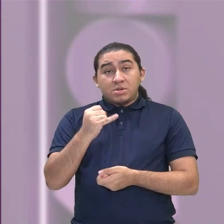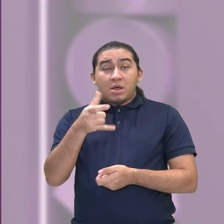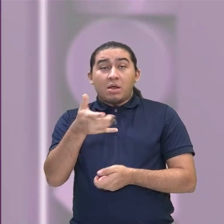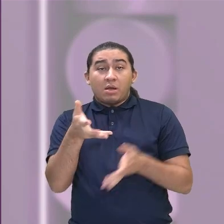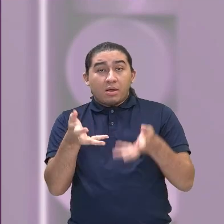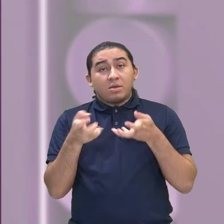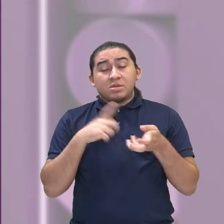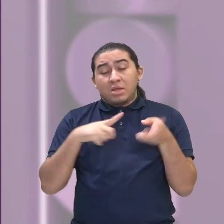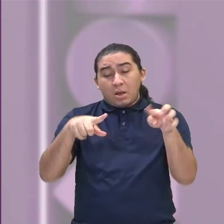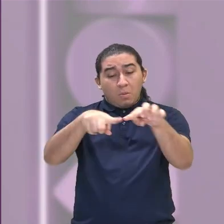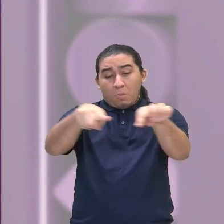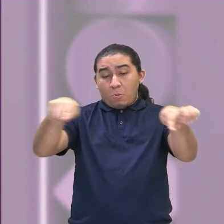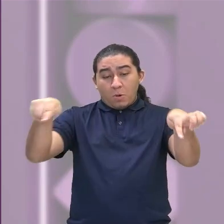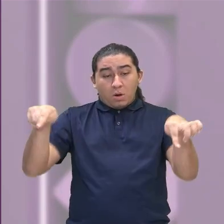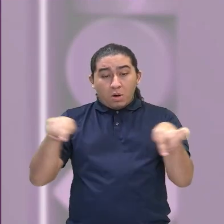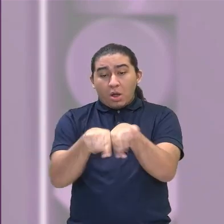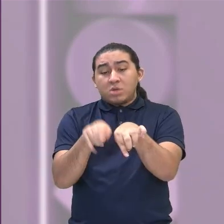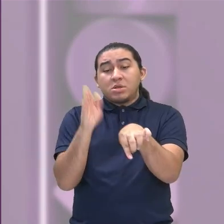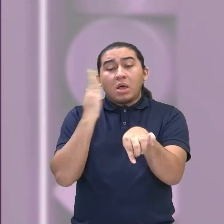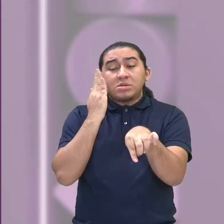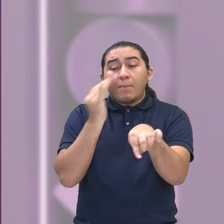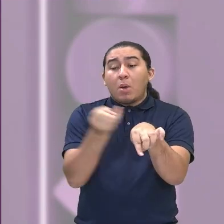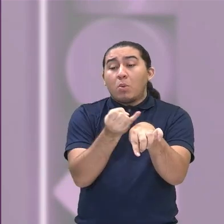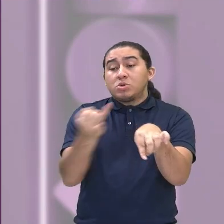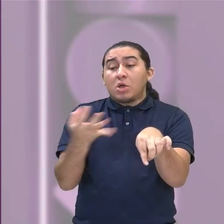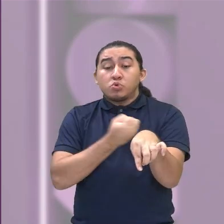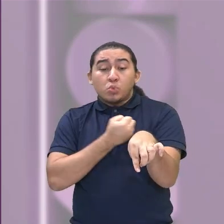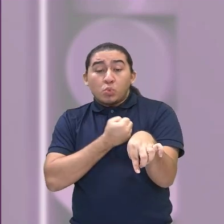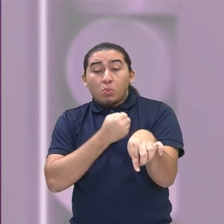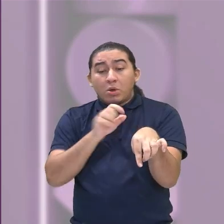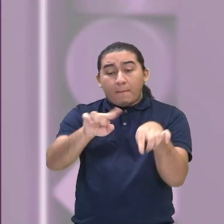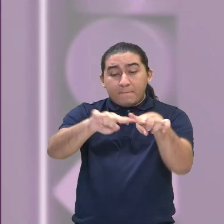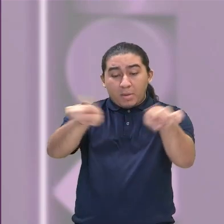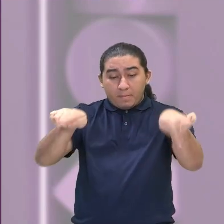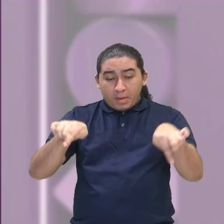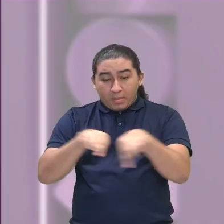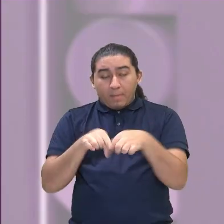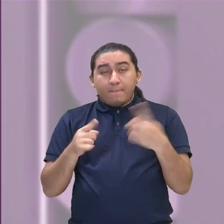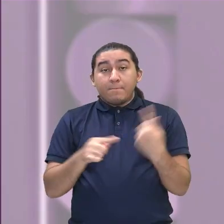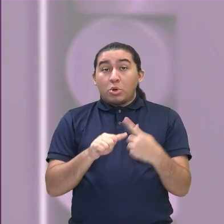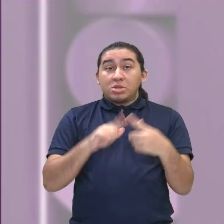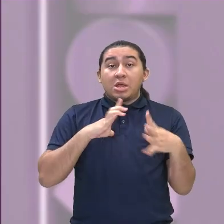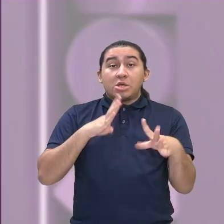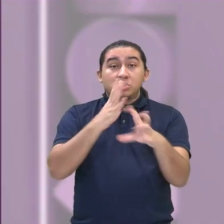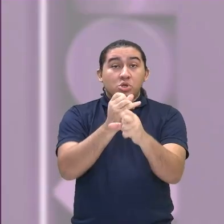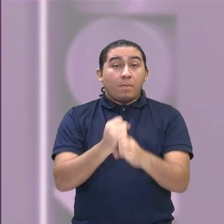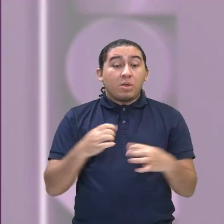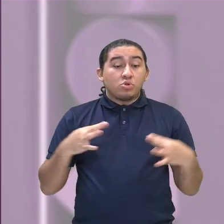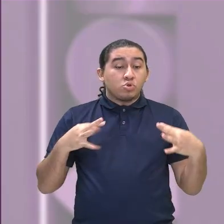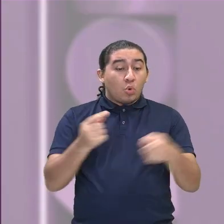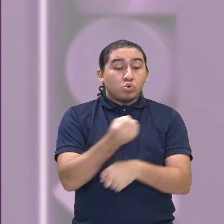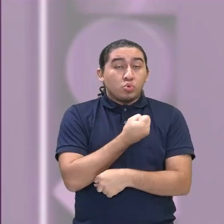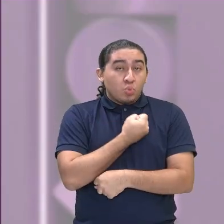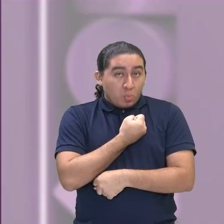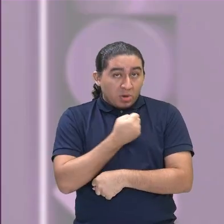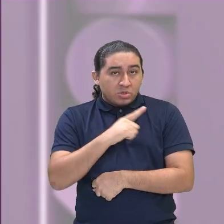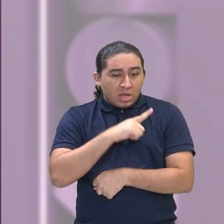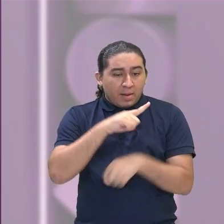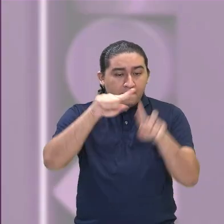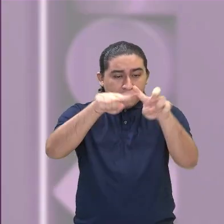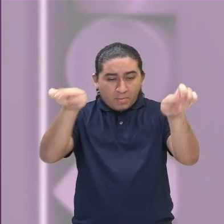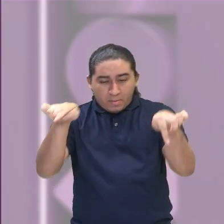rodapé, cercar um terreno, tá bom? Porque o perímetro eu vou somar todos os lados. Somei todos os lados, eu